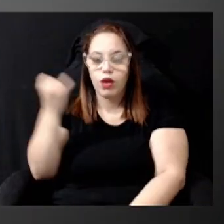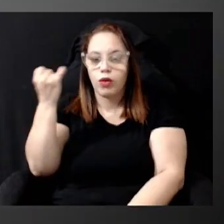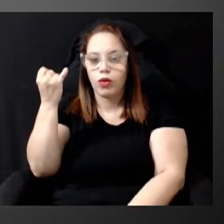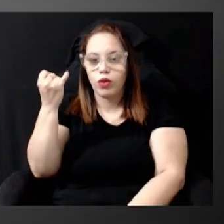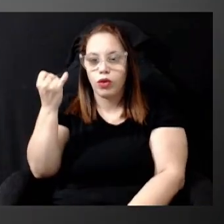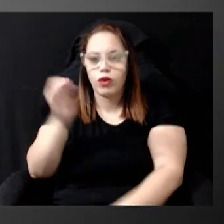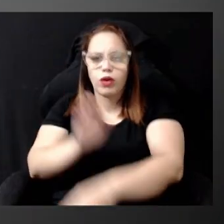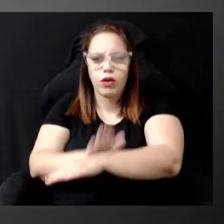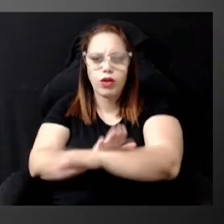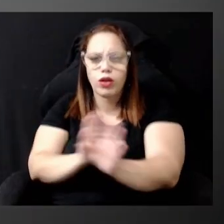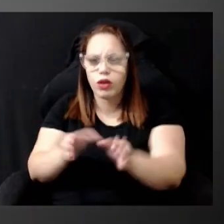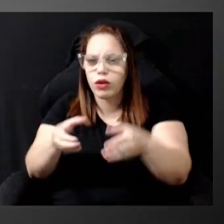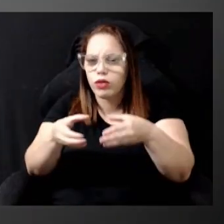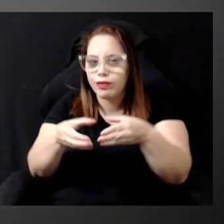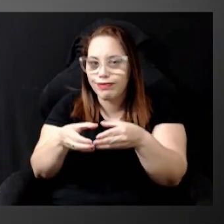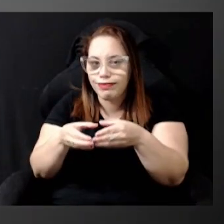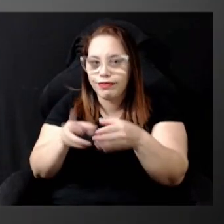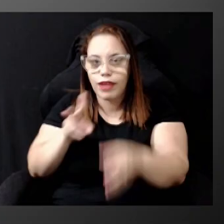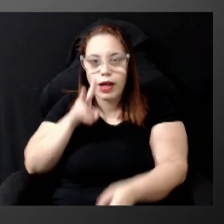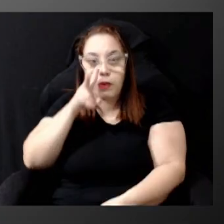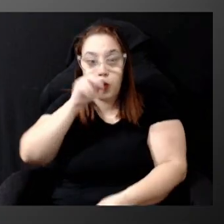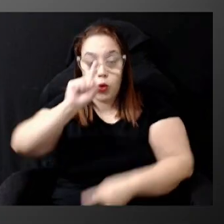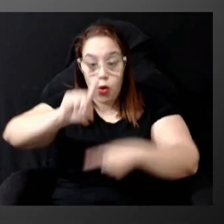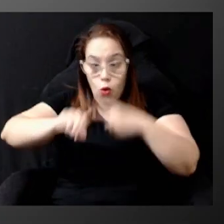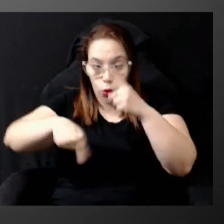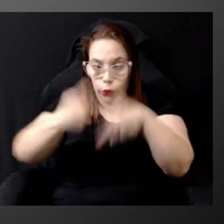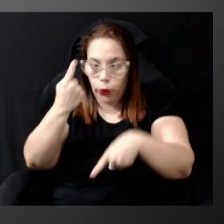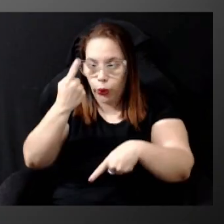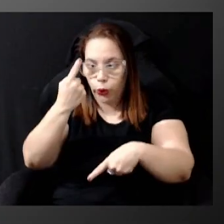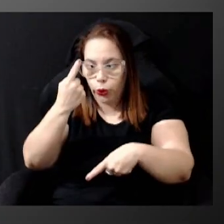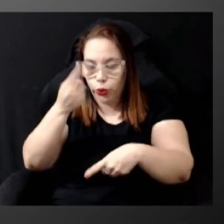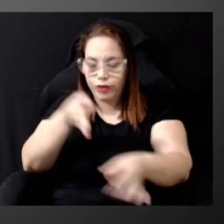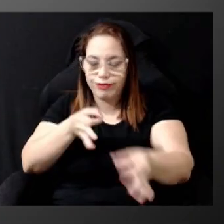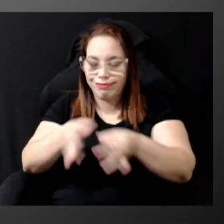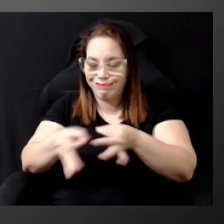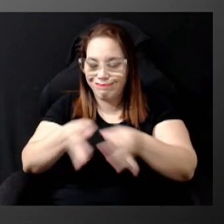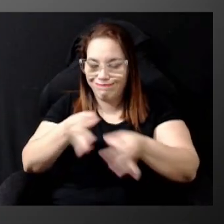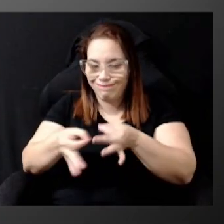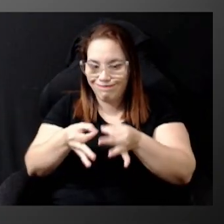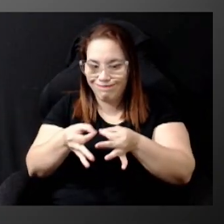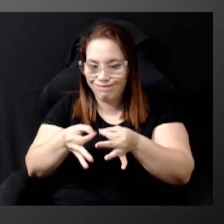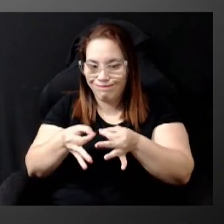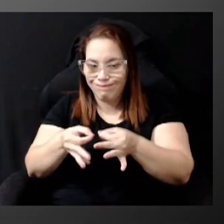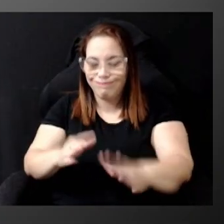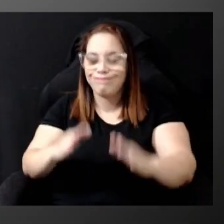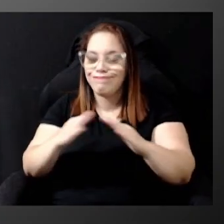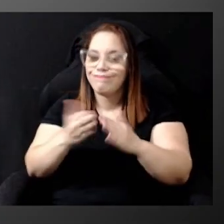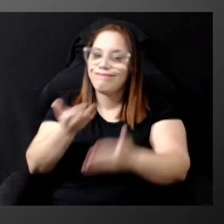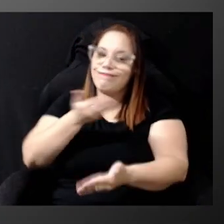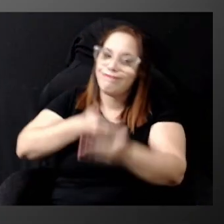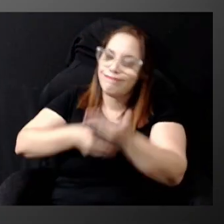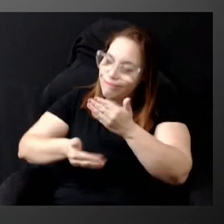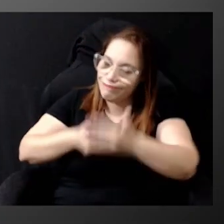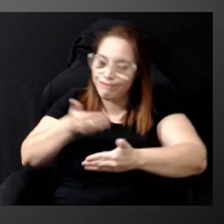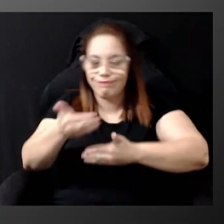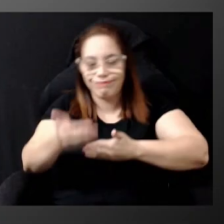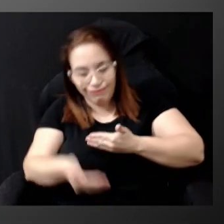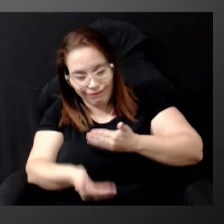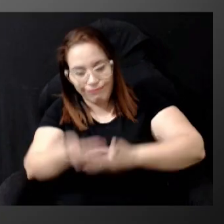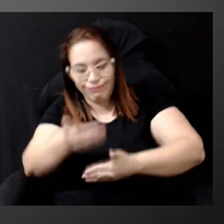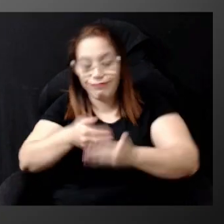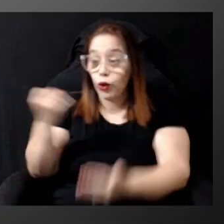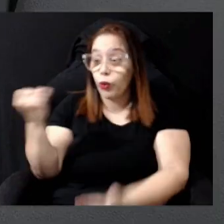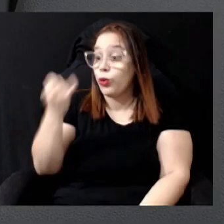comunidade, essa força ela dobra, não é? De forma organizada, os moradores participando, é fundamental essa